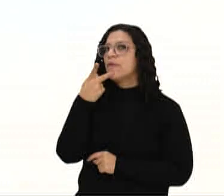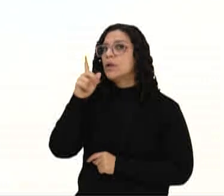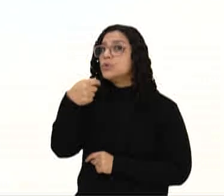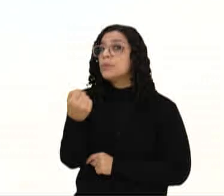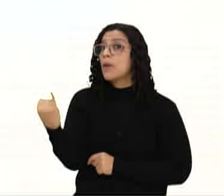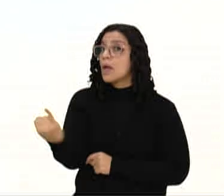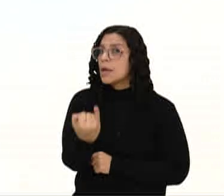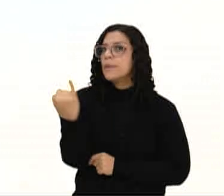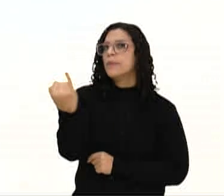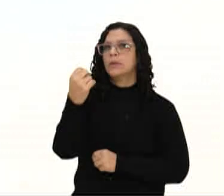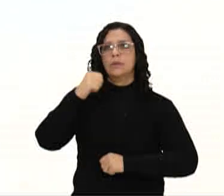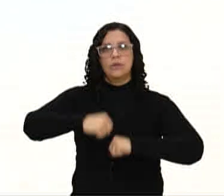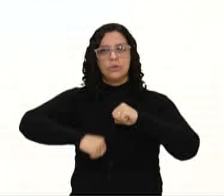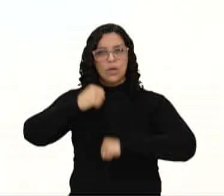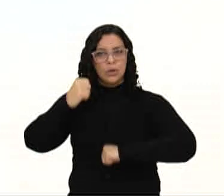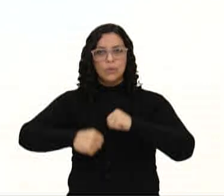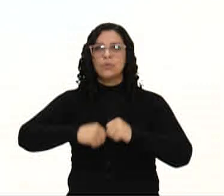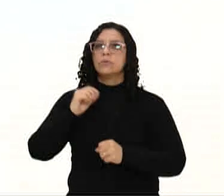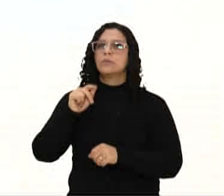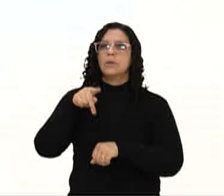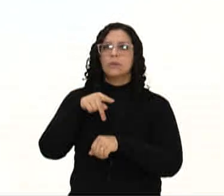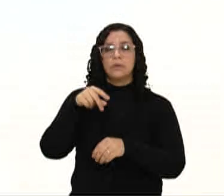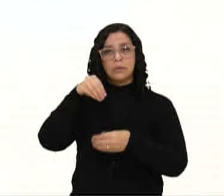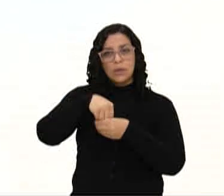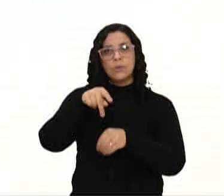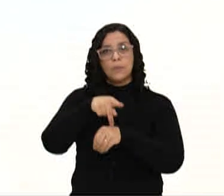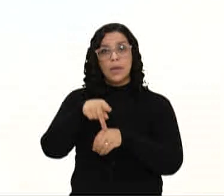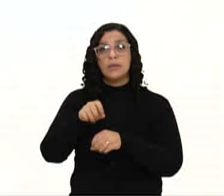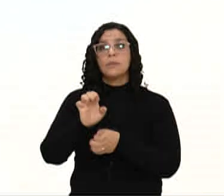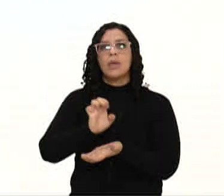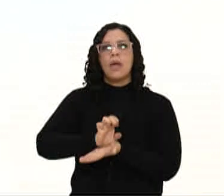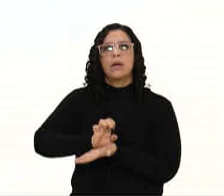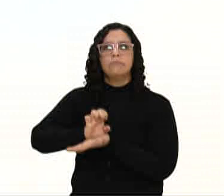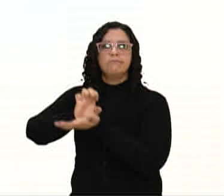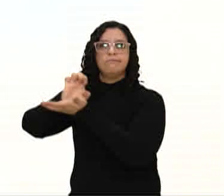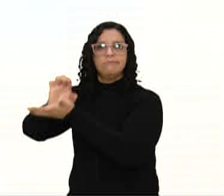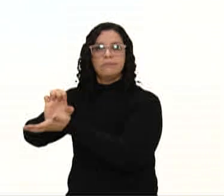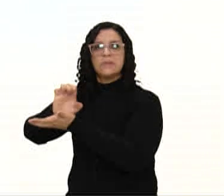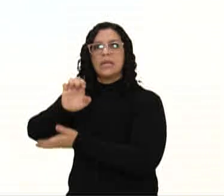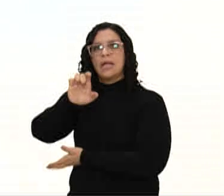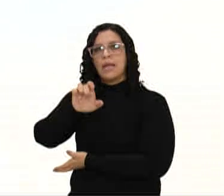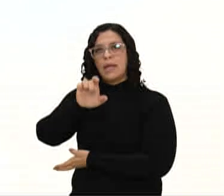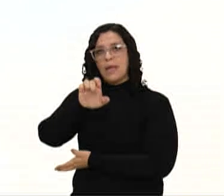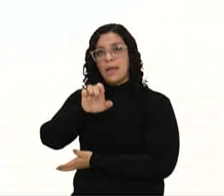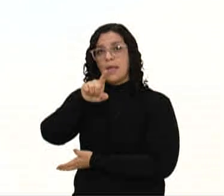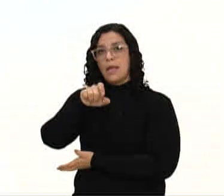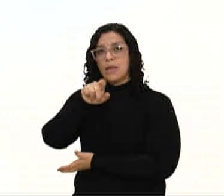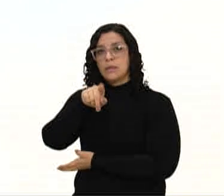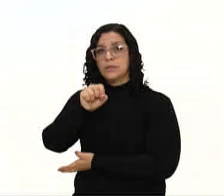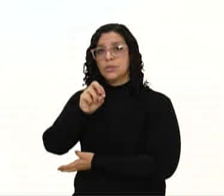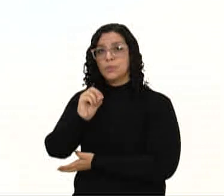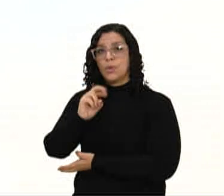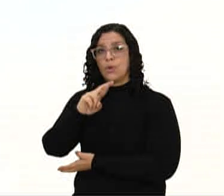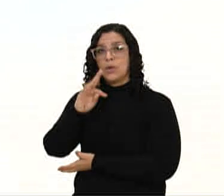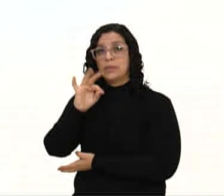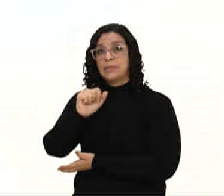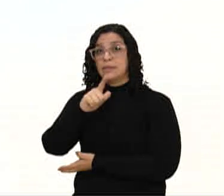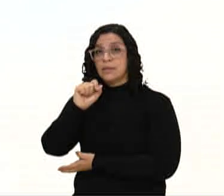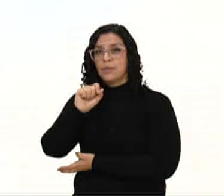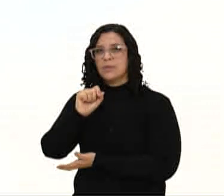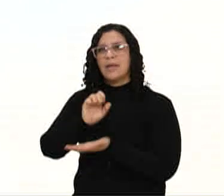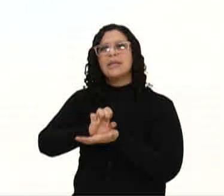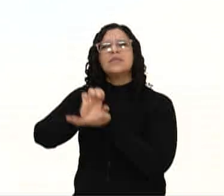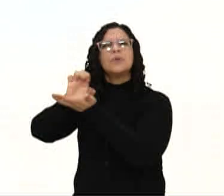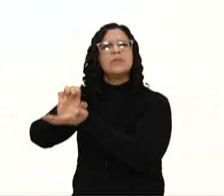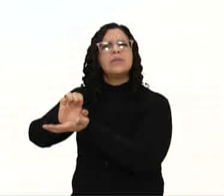da importância ali da indústria, certo? E a exportação desses produtos também gera riquezas para as indústrias desses países. Então,